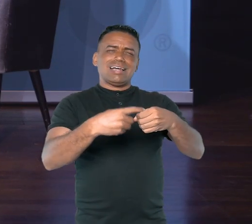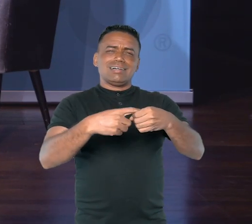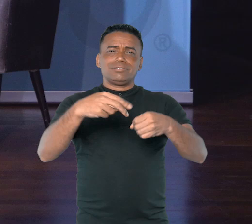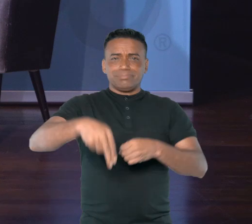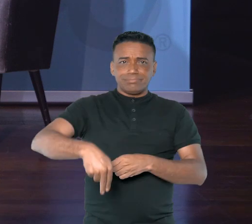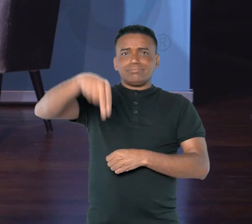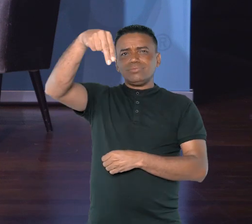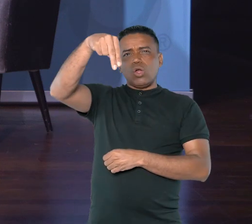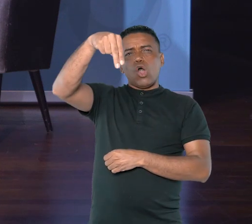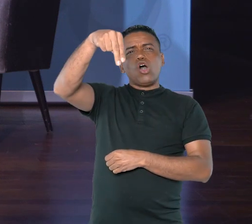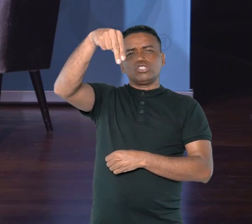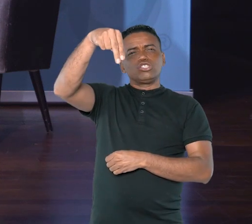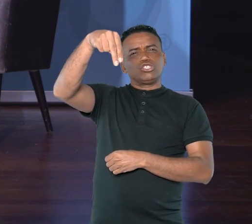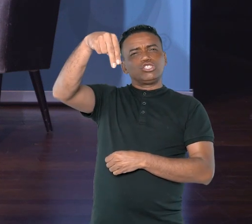norte